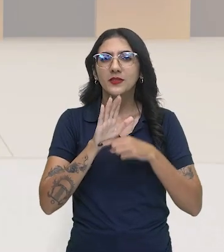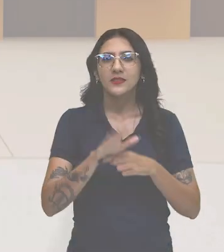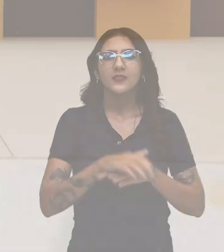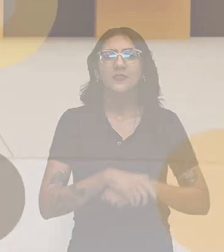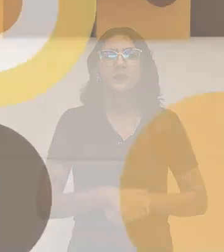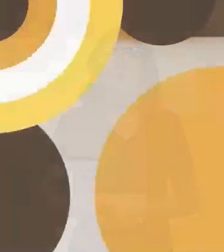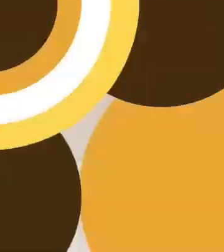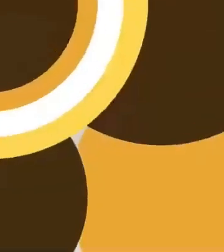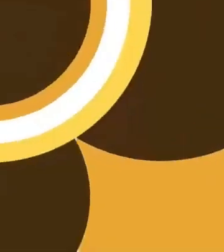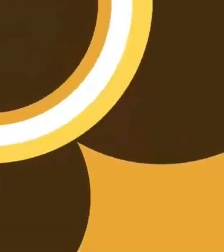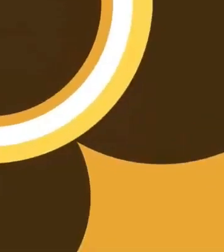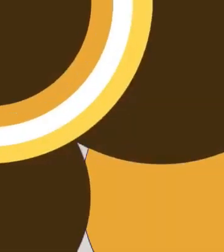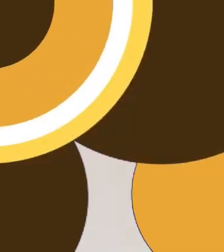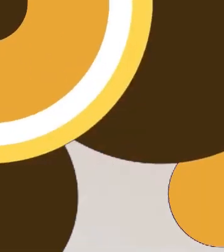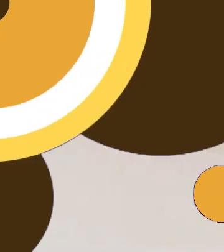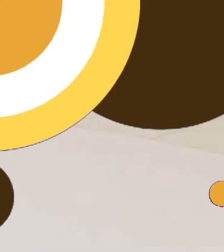lá.